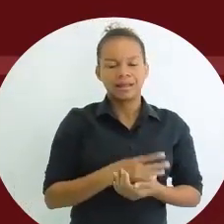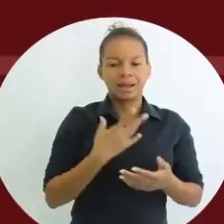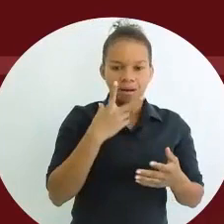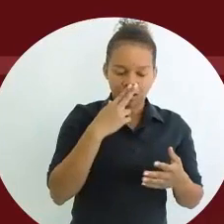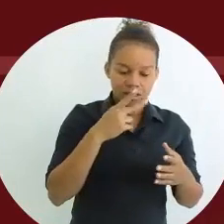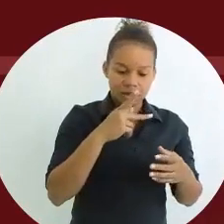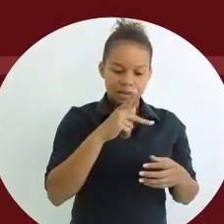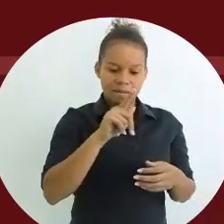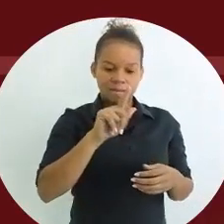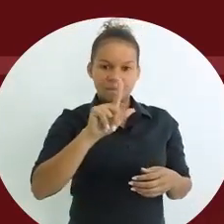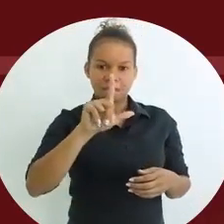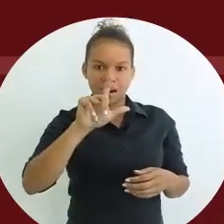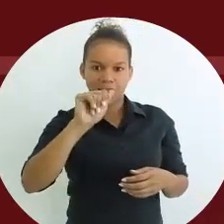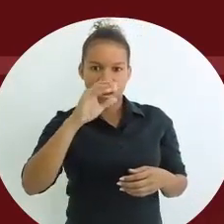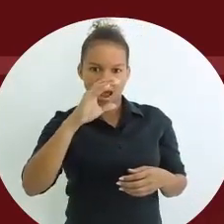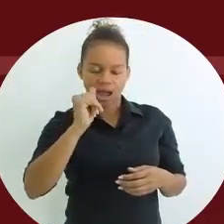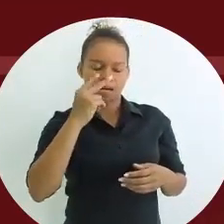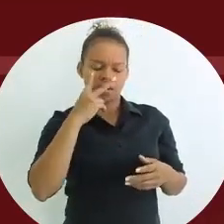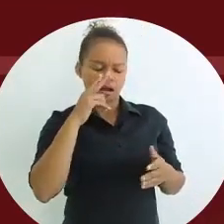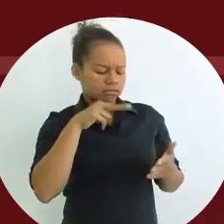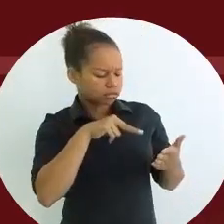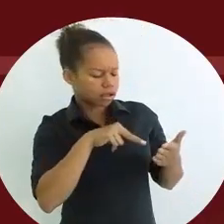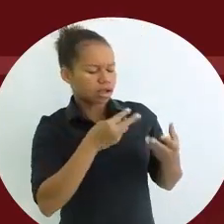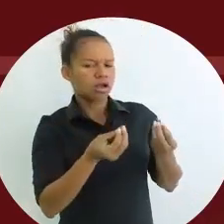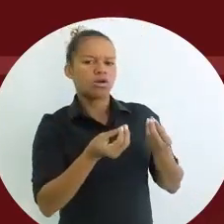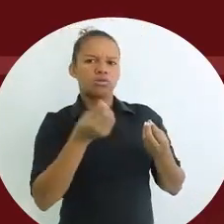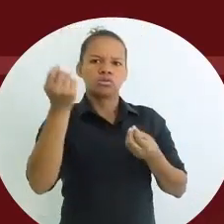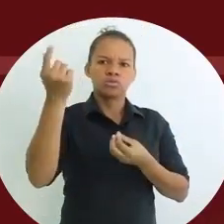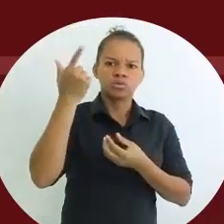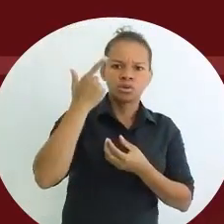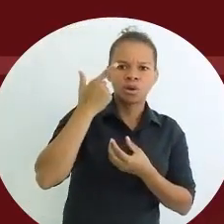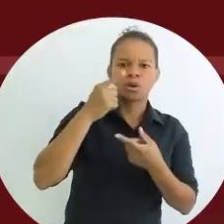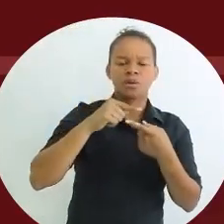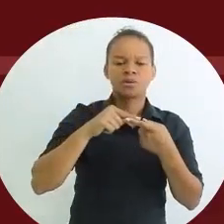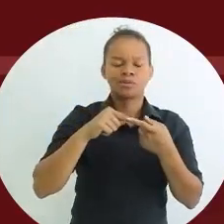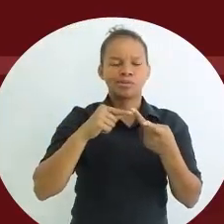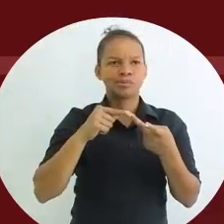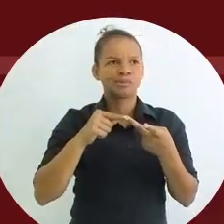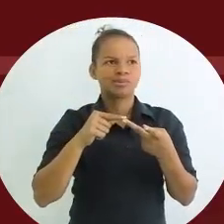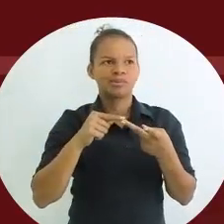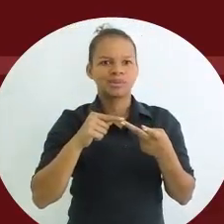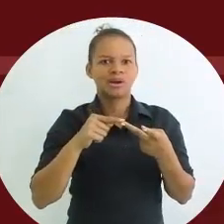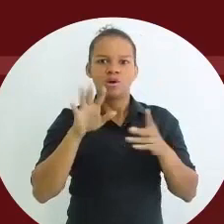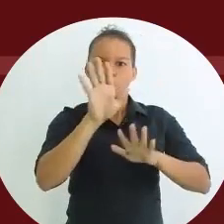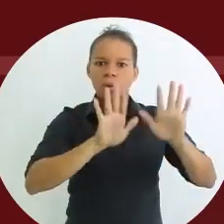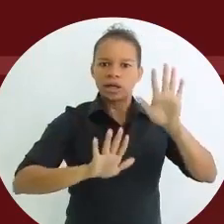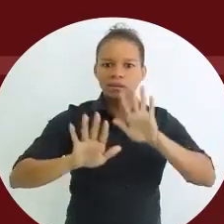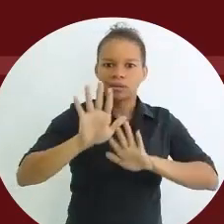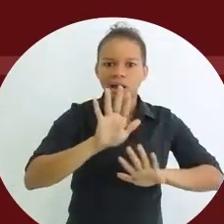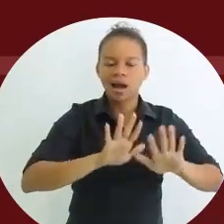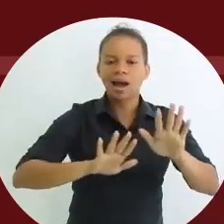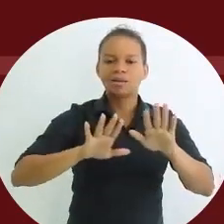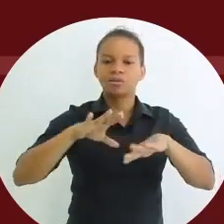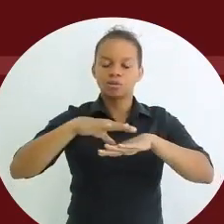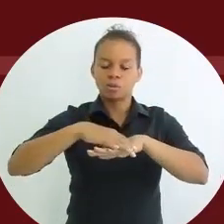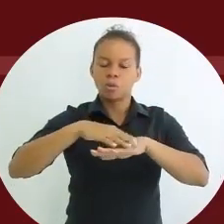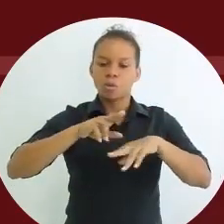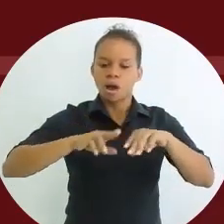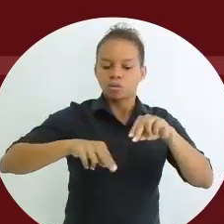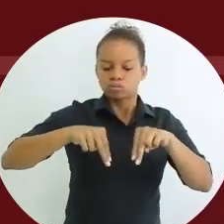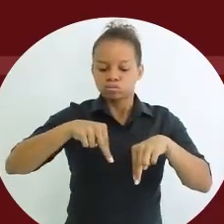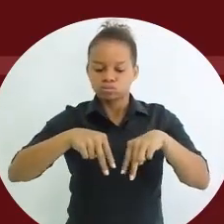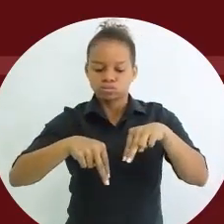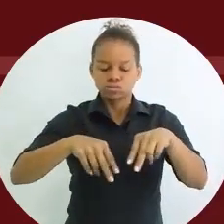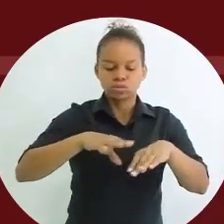da placa para avisar que existe umedecimento do solo, enfim, o cuidado com os calçados para que ele não